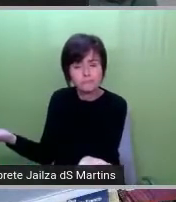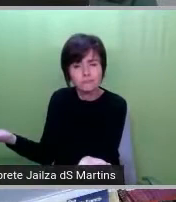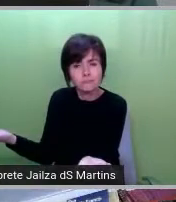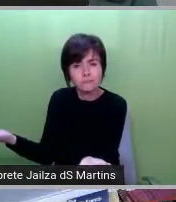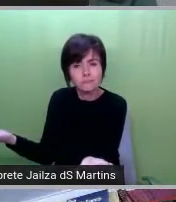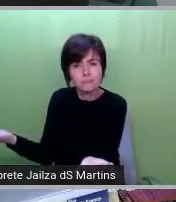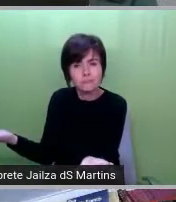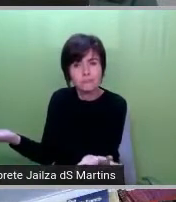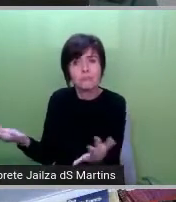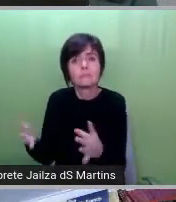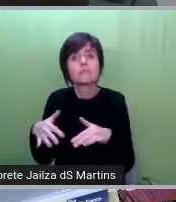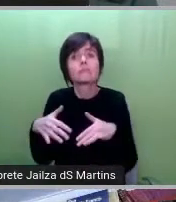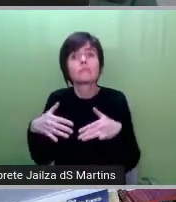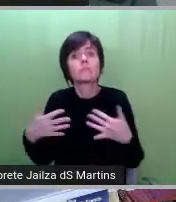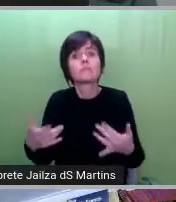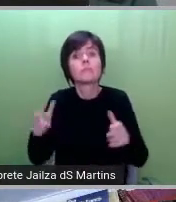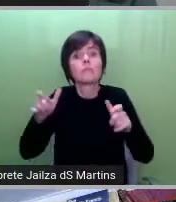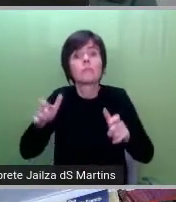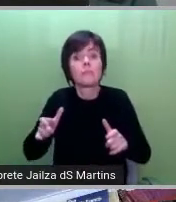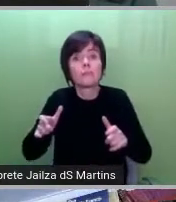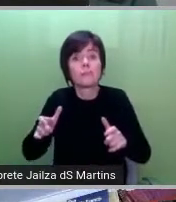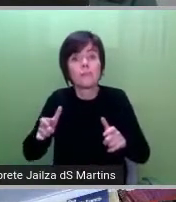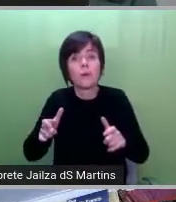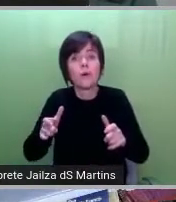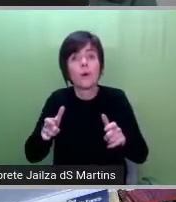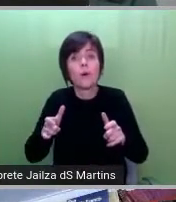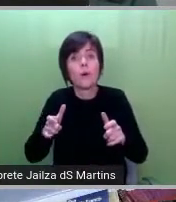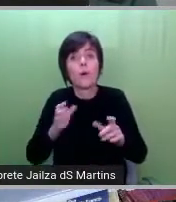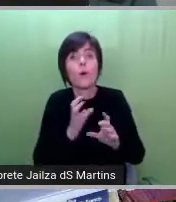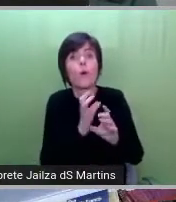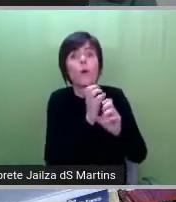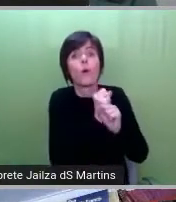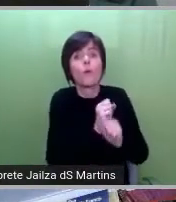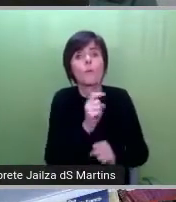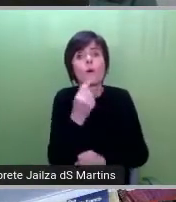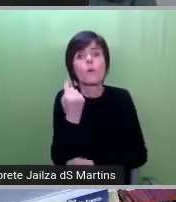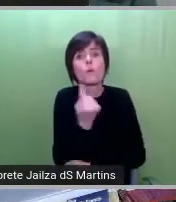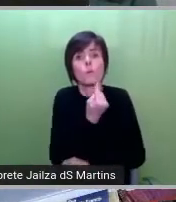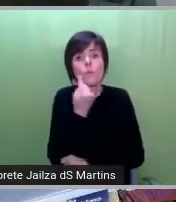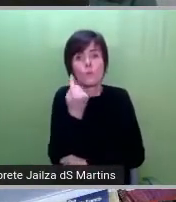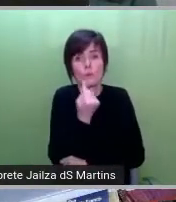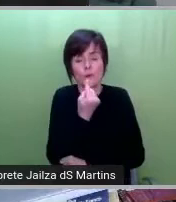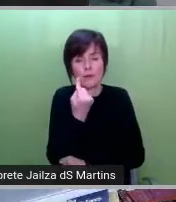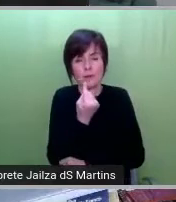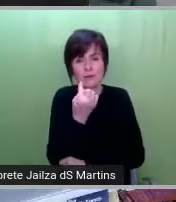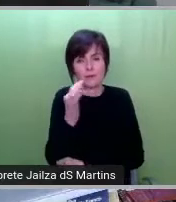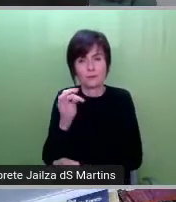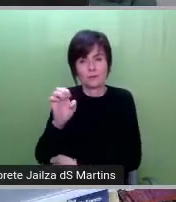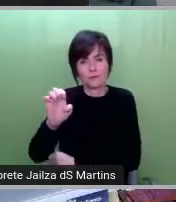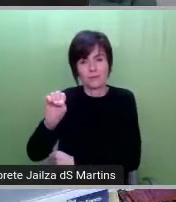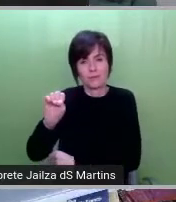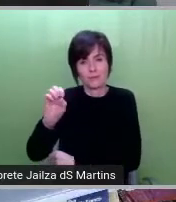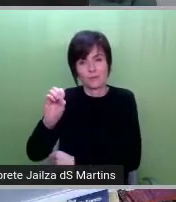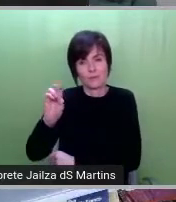Isso tudo vai entrar na chamada conta única do Tesouro, que eu acho que todo mundo conhece. Tá?